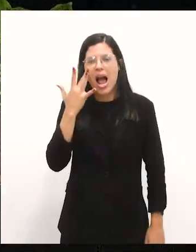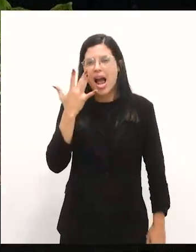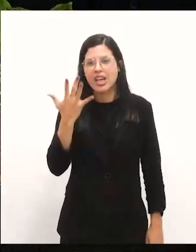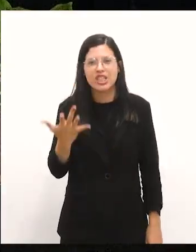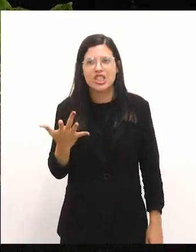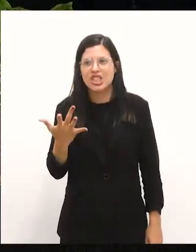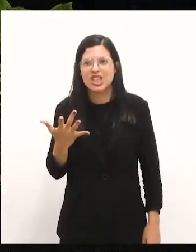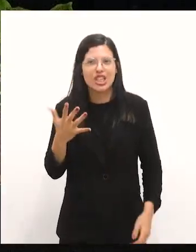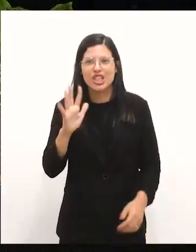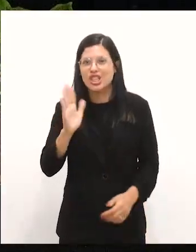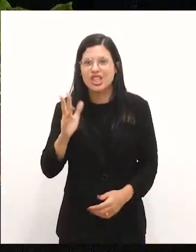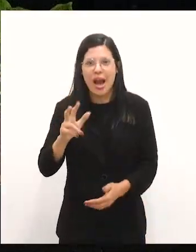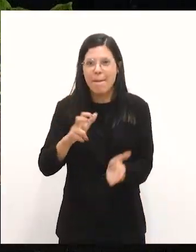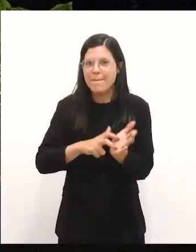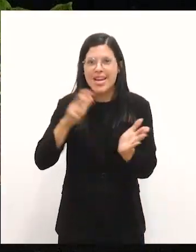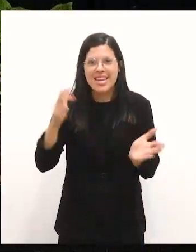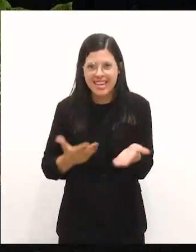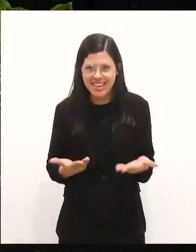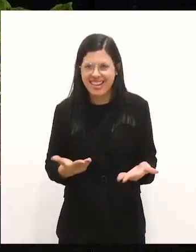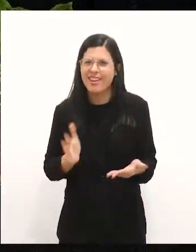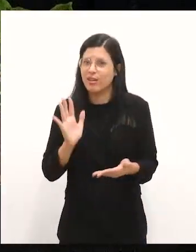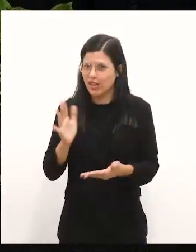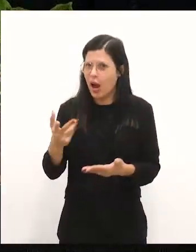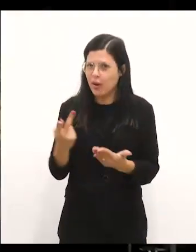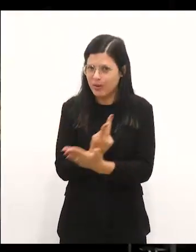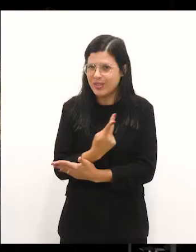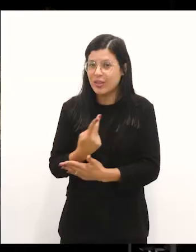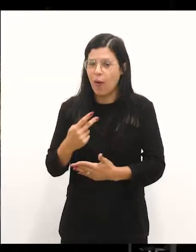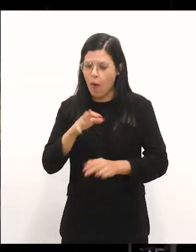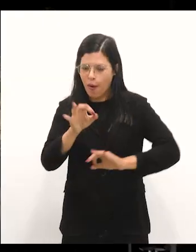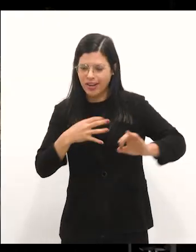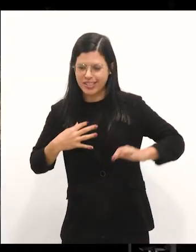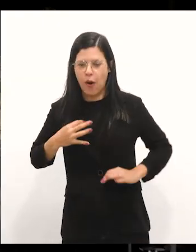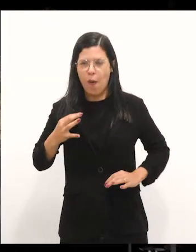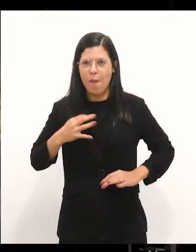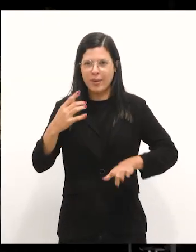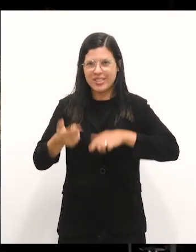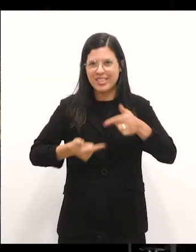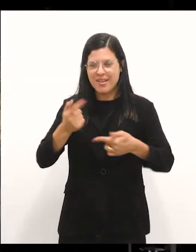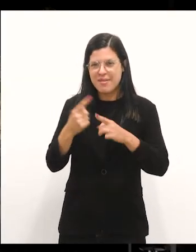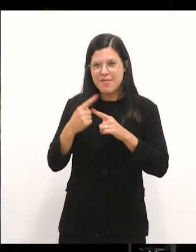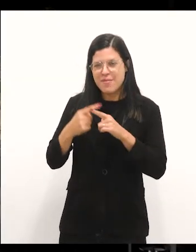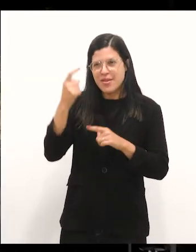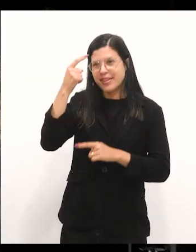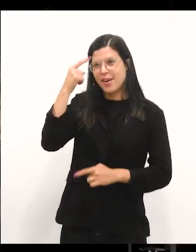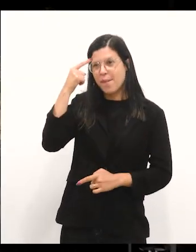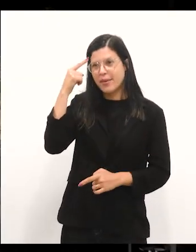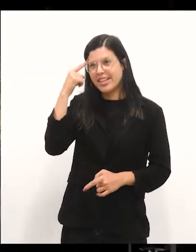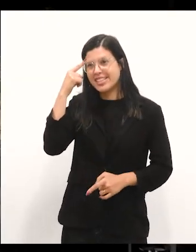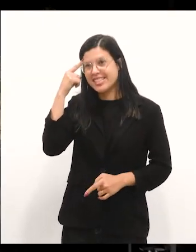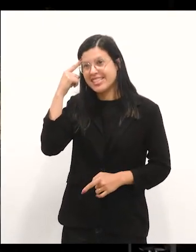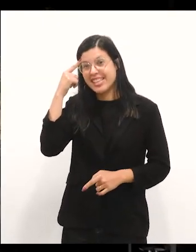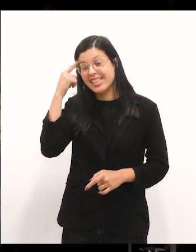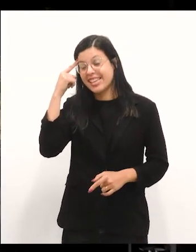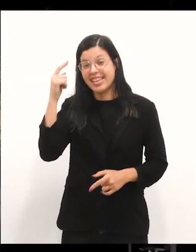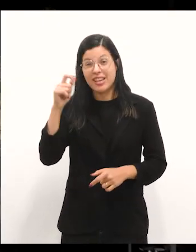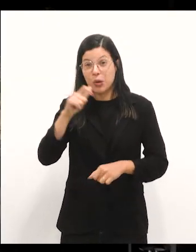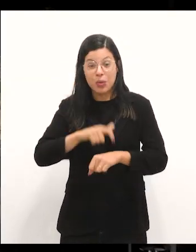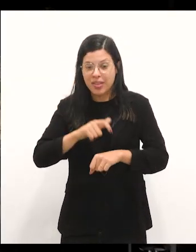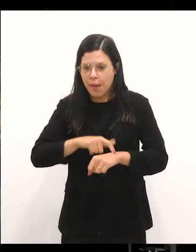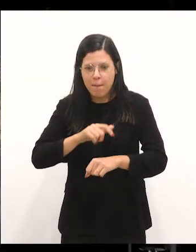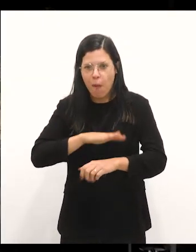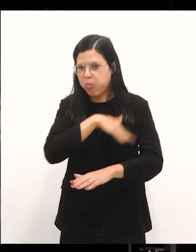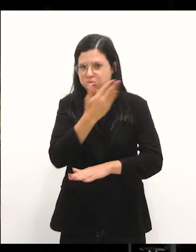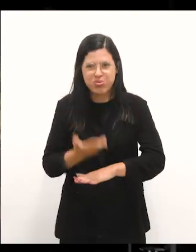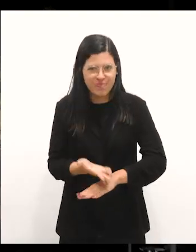que está na manhã seguinte. Eu já botei até roupa de trabalho, achando que já era. Fui dormir domingo de tarde, acordei, me